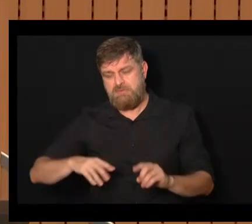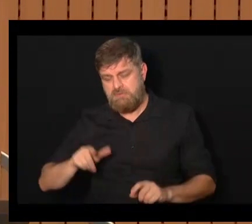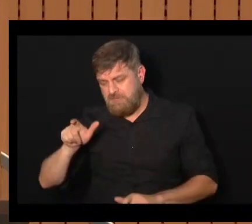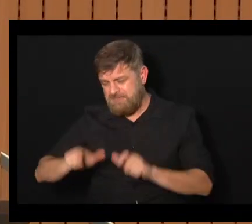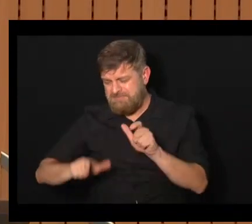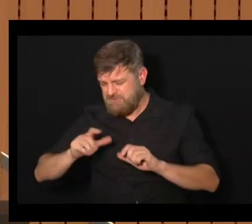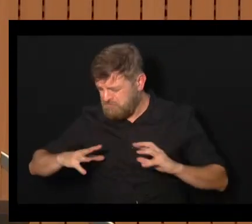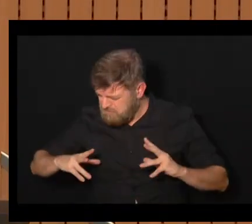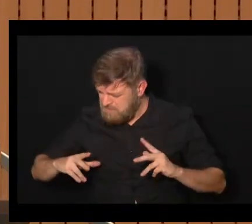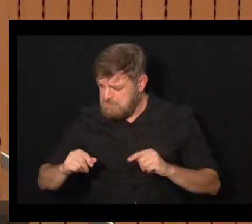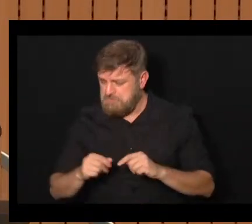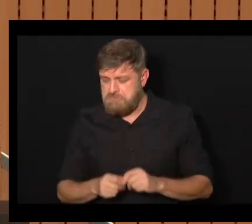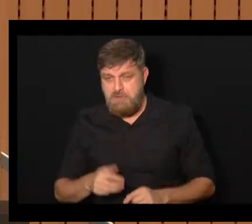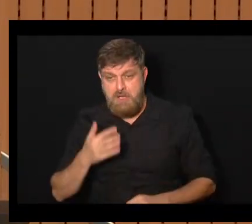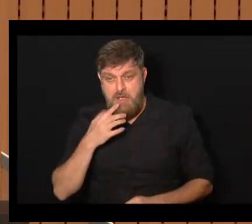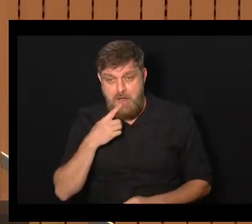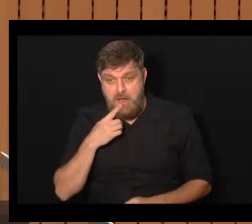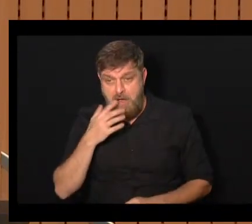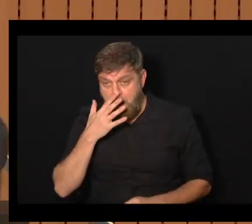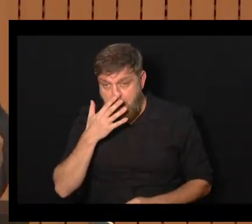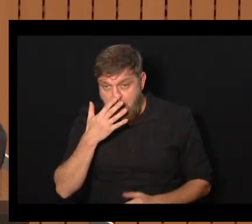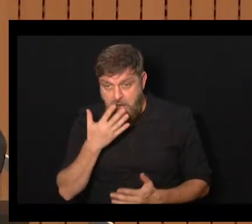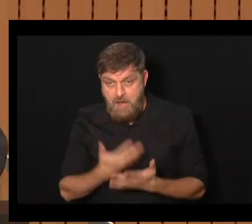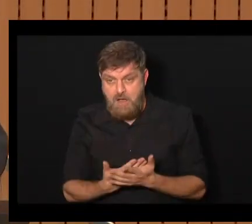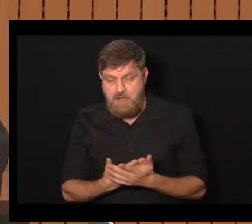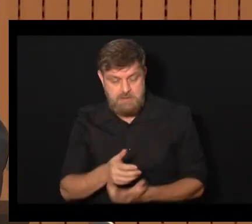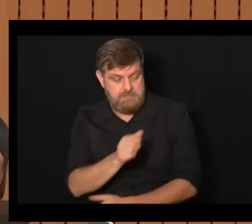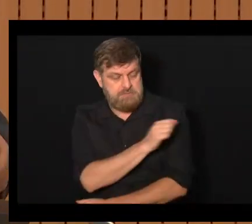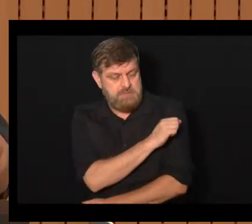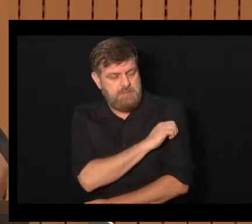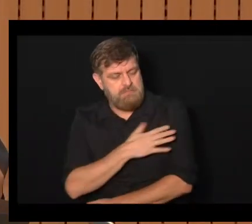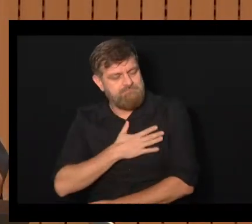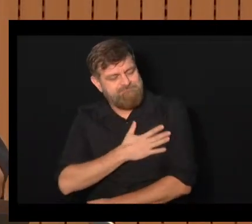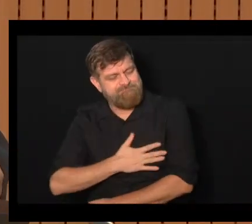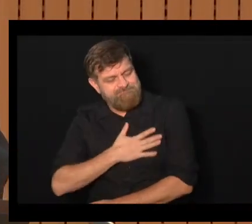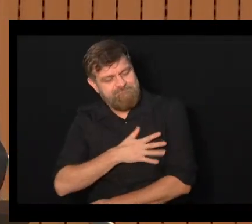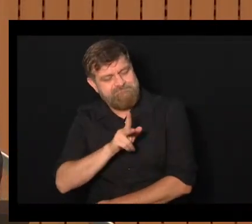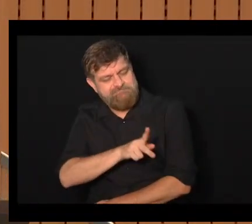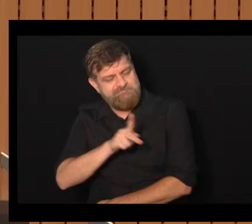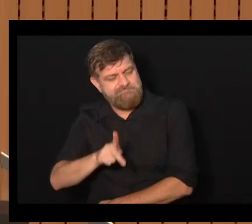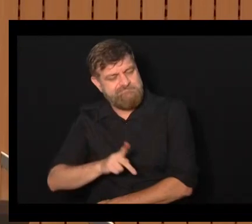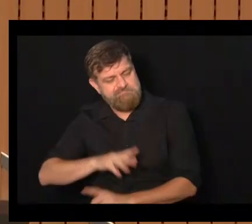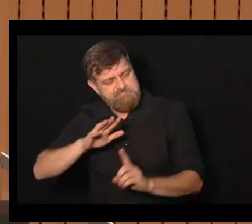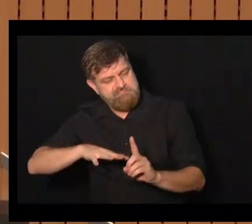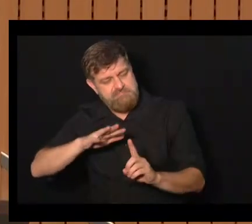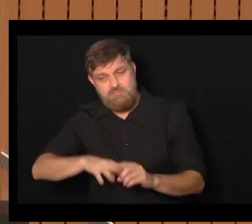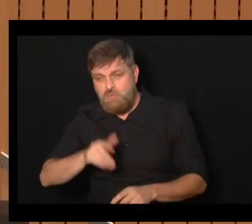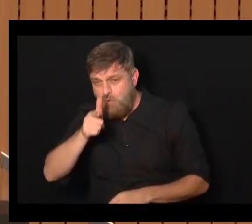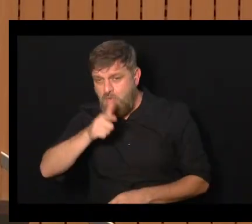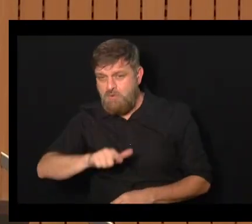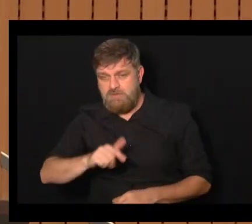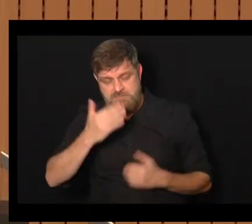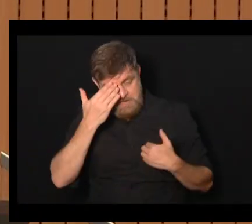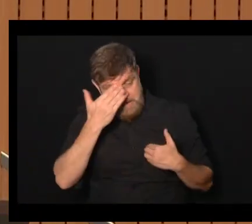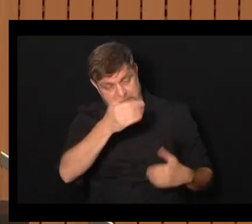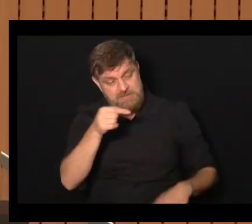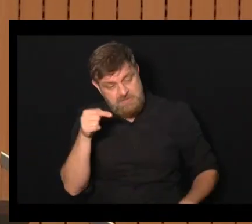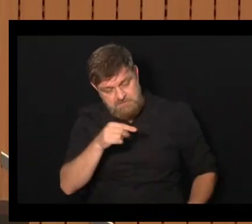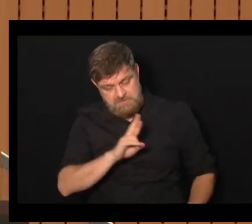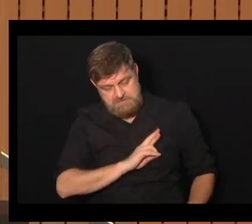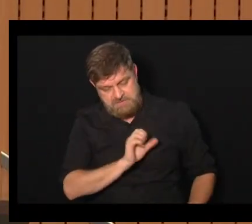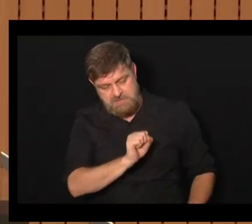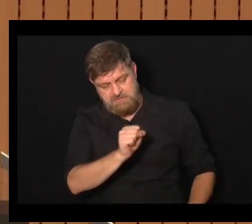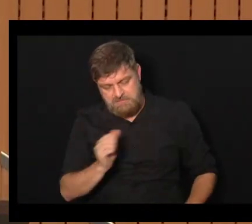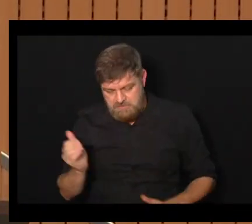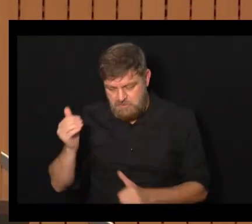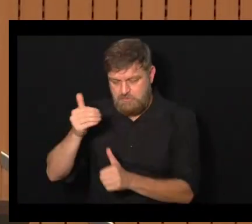público que esteve presente, de todos os alunos, os professores. E eu, mais uma vez, agradeço por ter agido